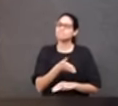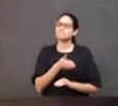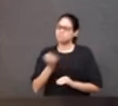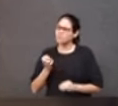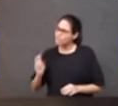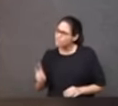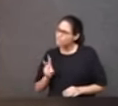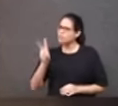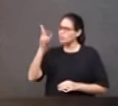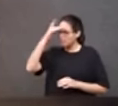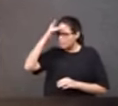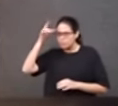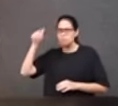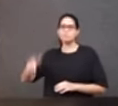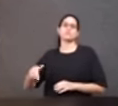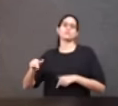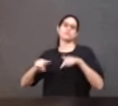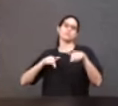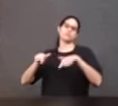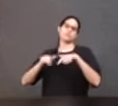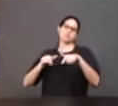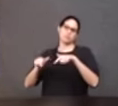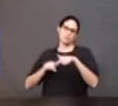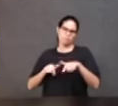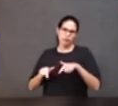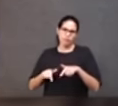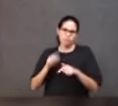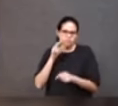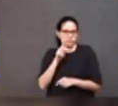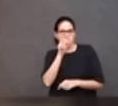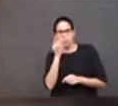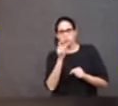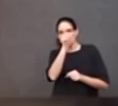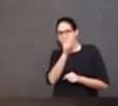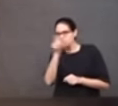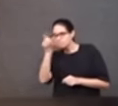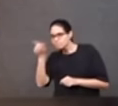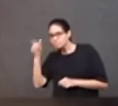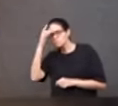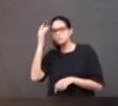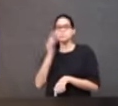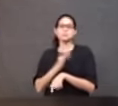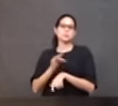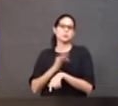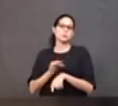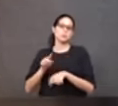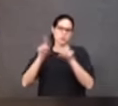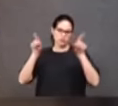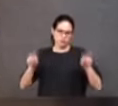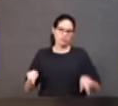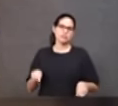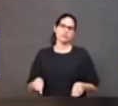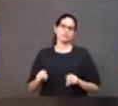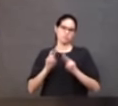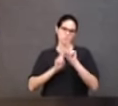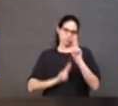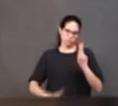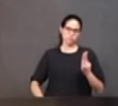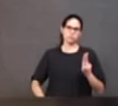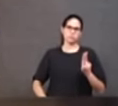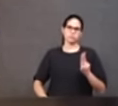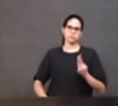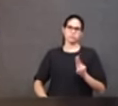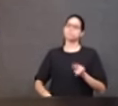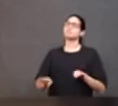as pessoas que aqui trabalham, considerando o perfil dos técnicos administrativos da Universidade Federal de Uberlândia, apoiando